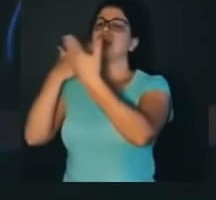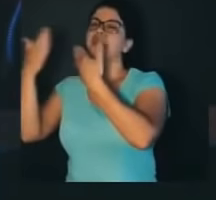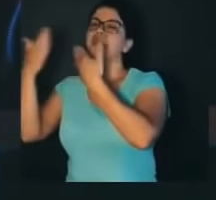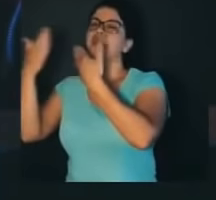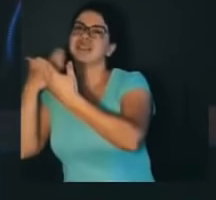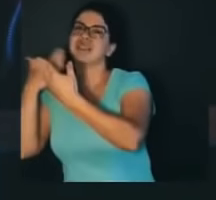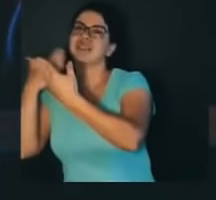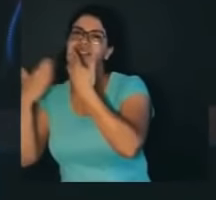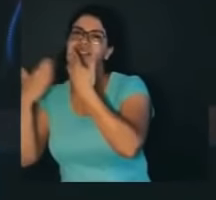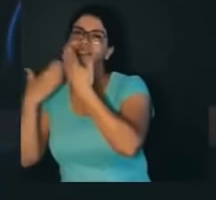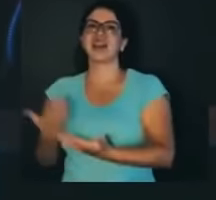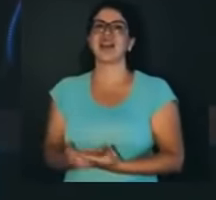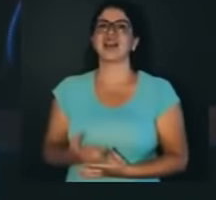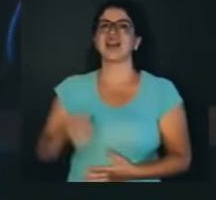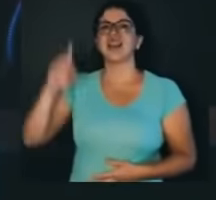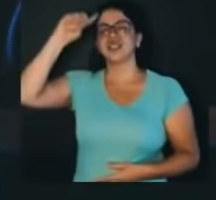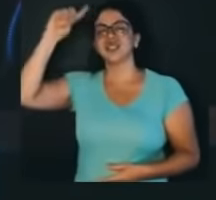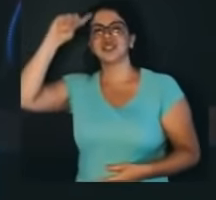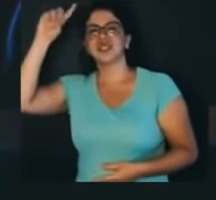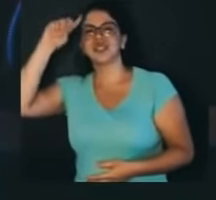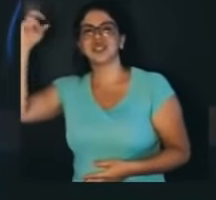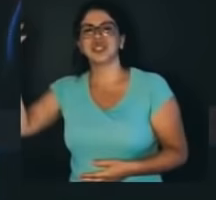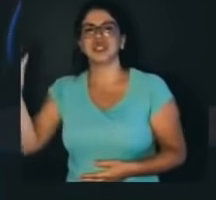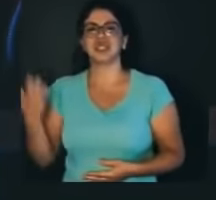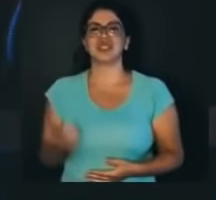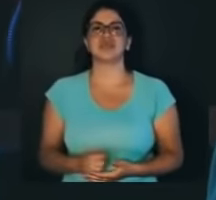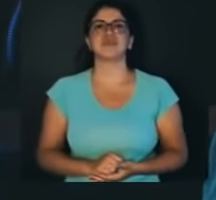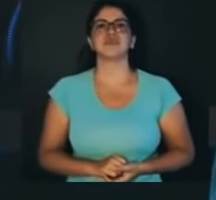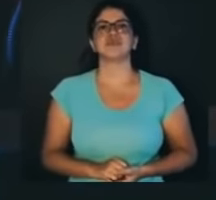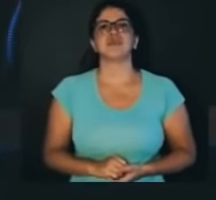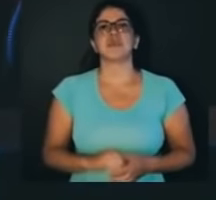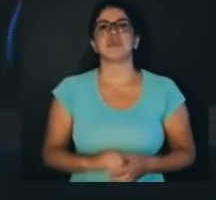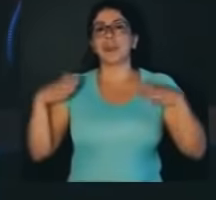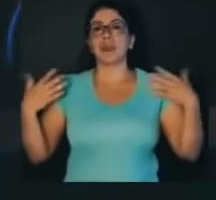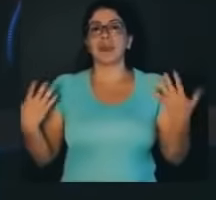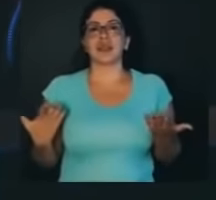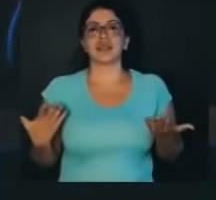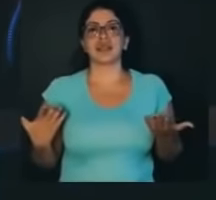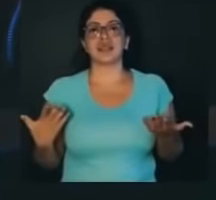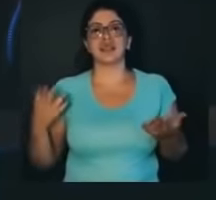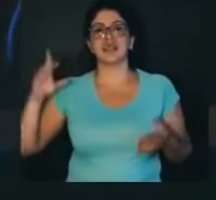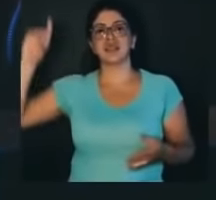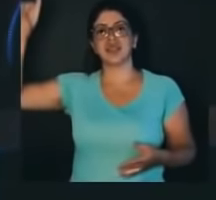vivemos conversando com o Senhor, então nós saberemos falar com o outro também.